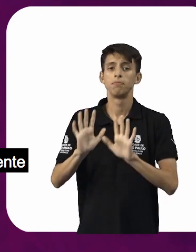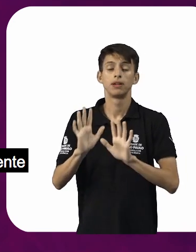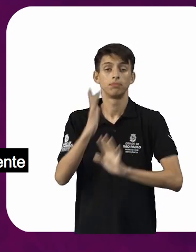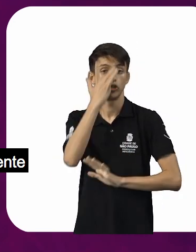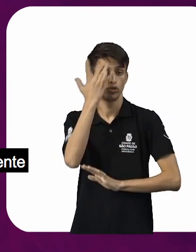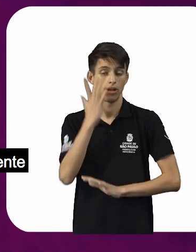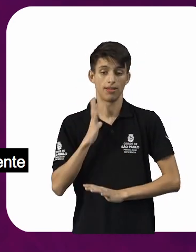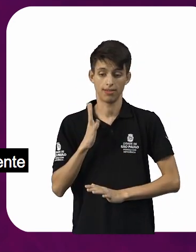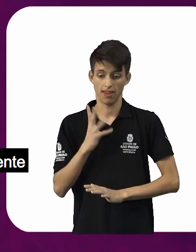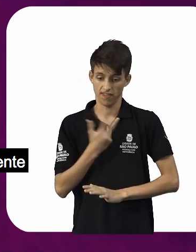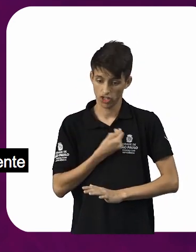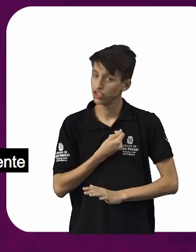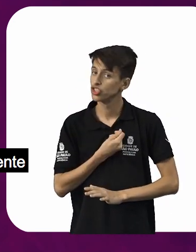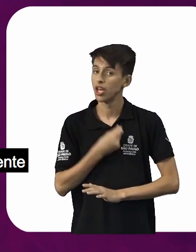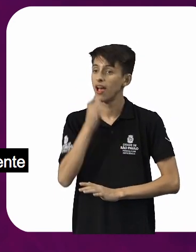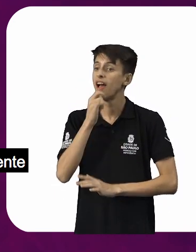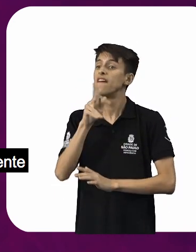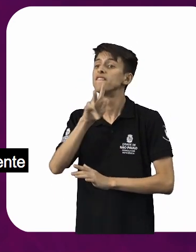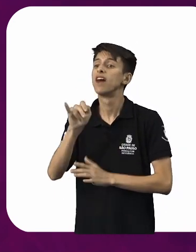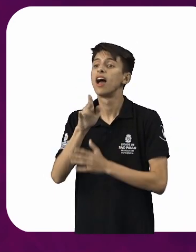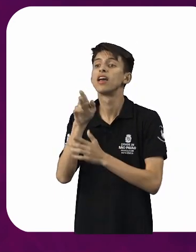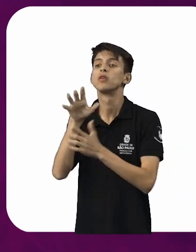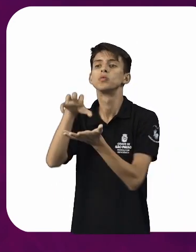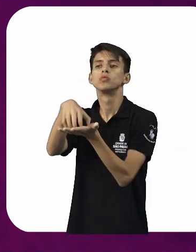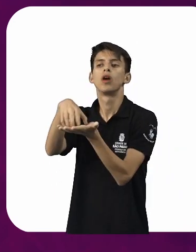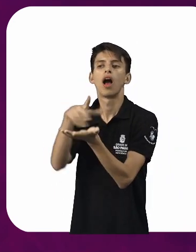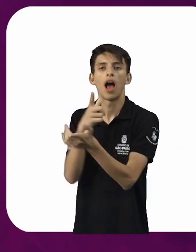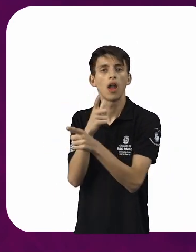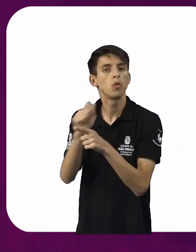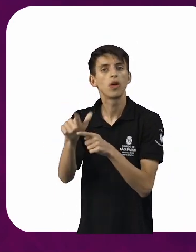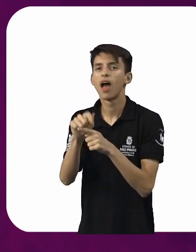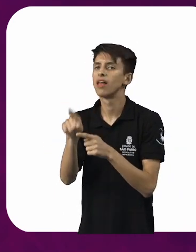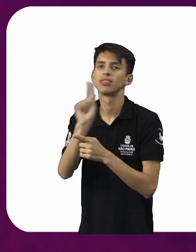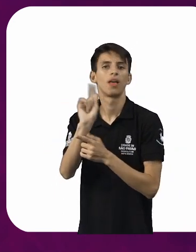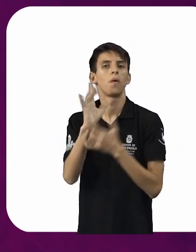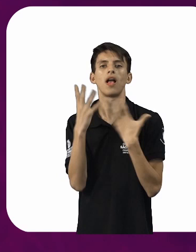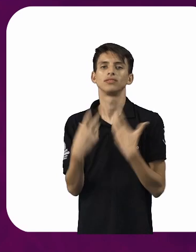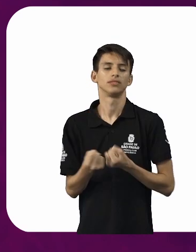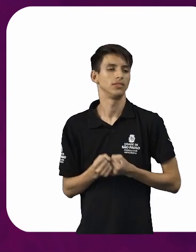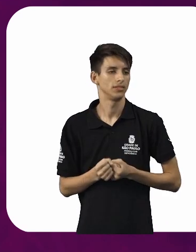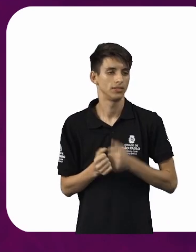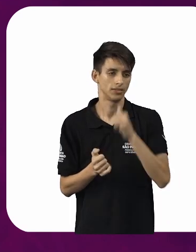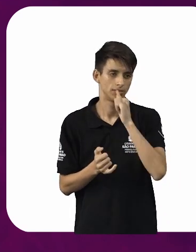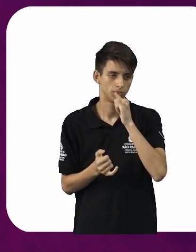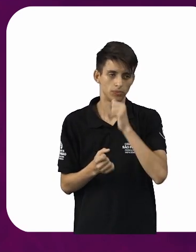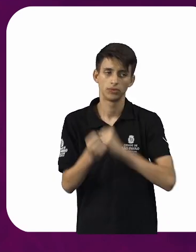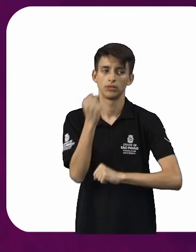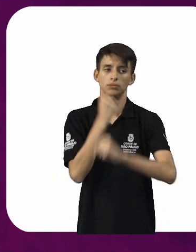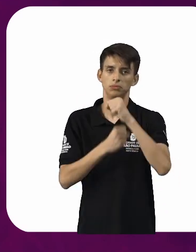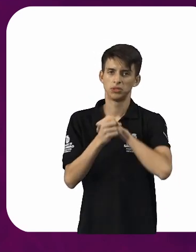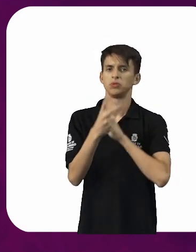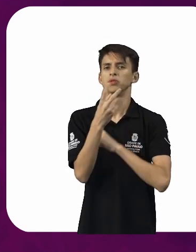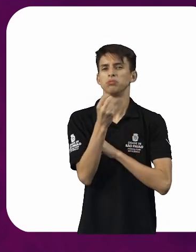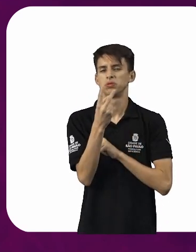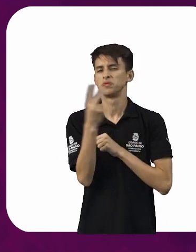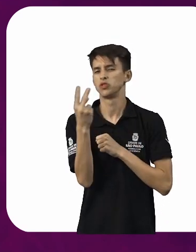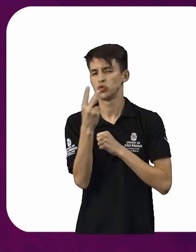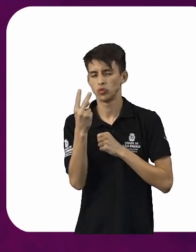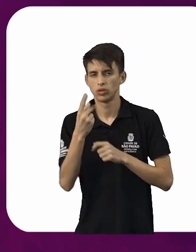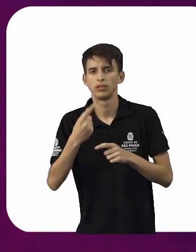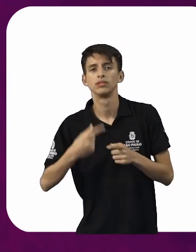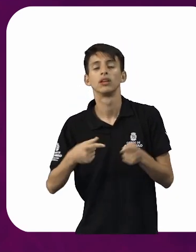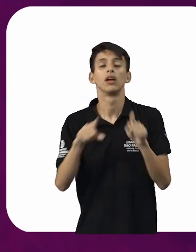principalmente sofrem isso. E eu soube recentemente de entidades LGBTI+, ano passado, quer dizer, depois, então, 2022,